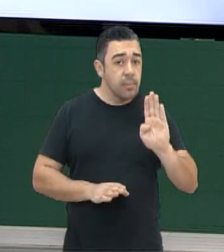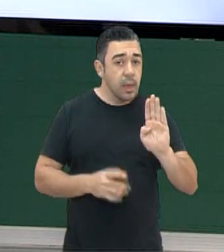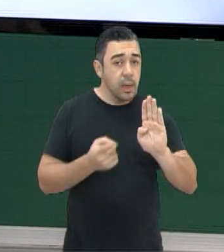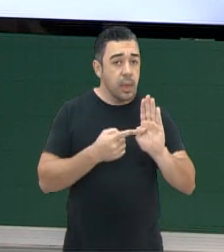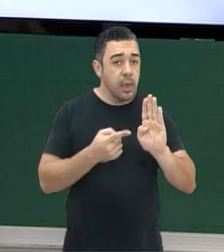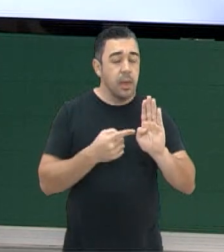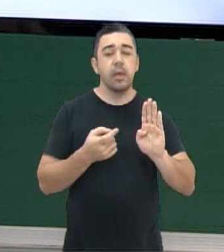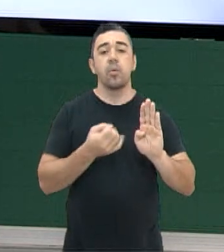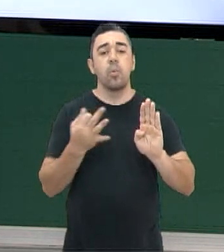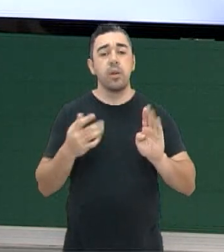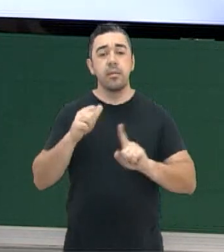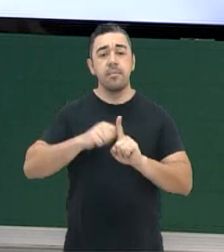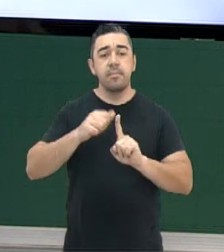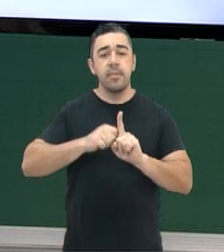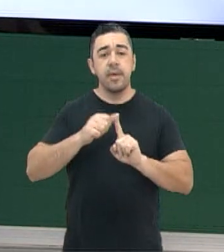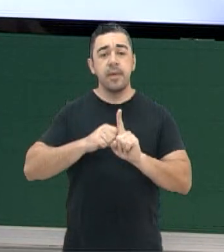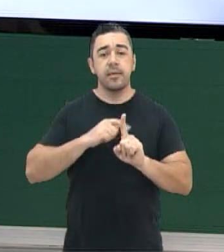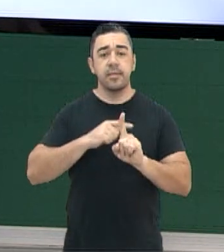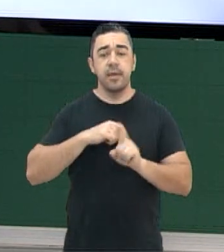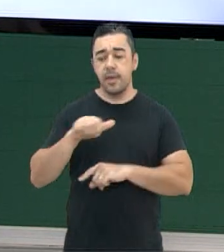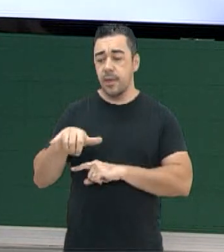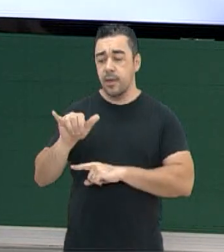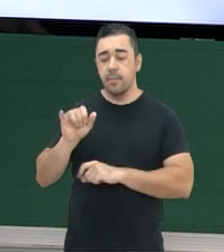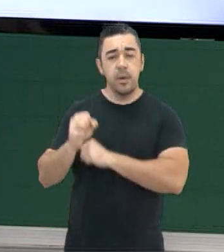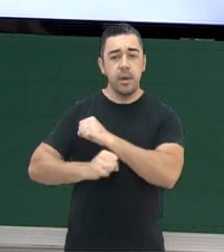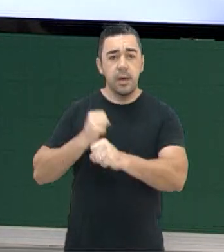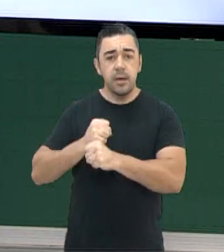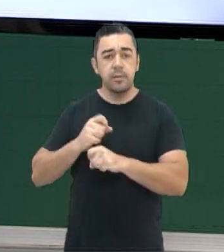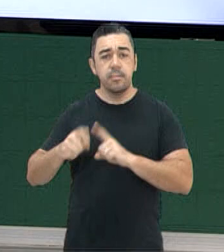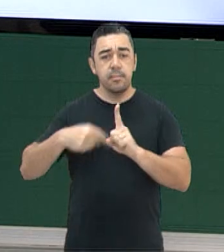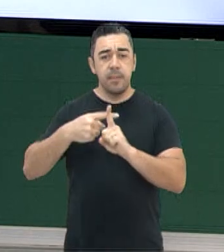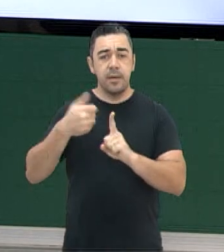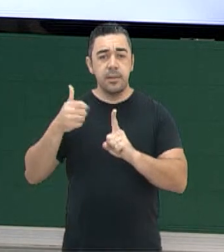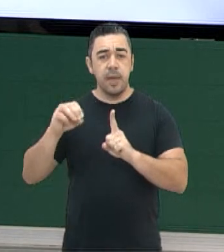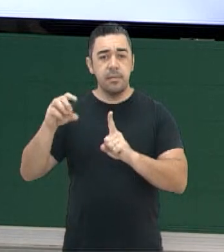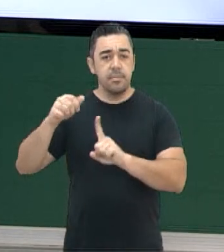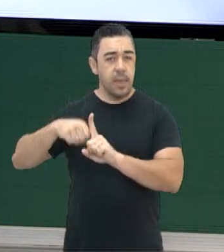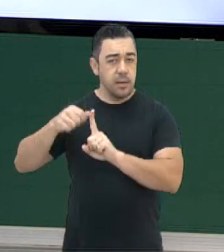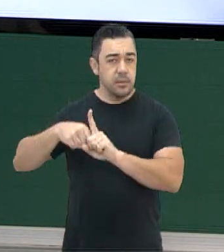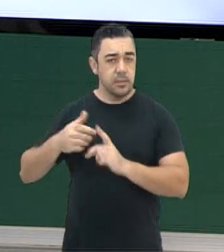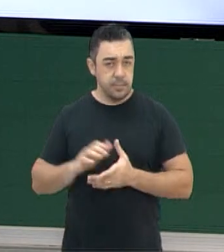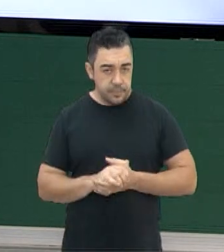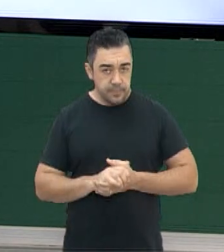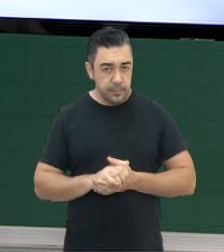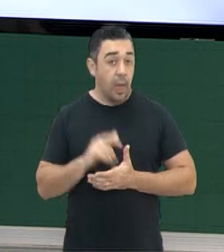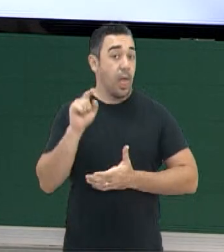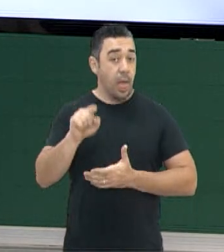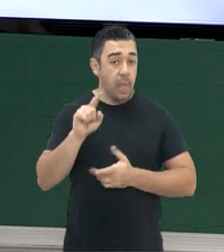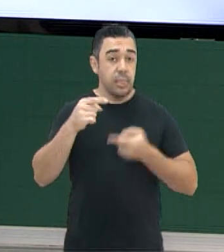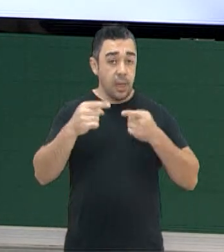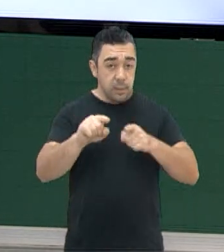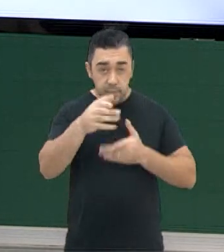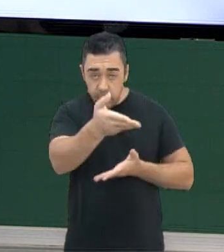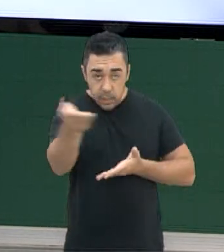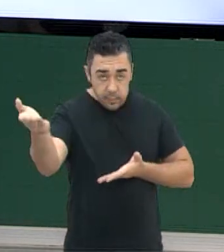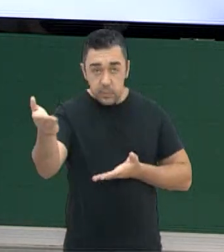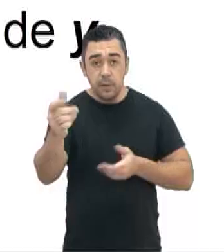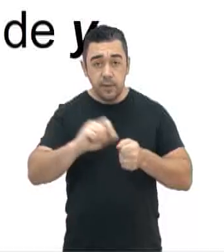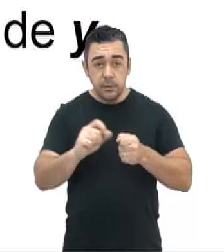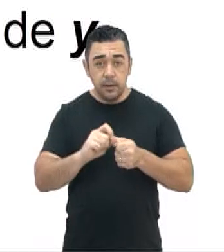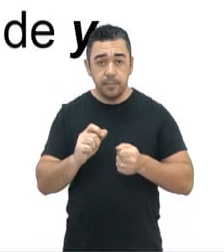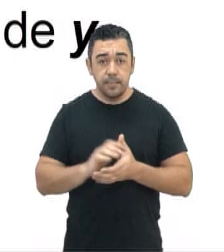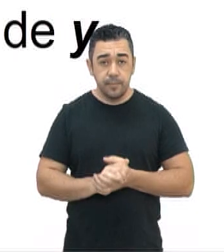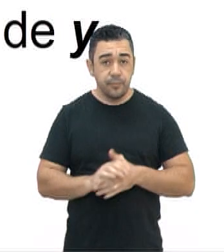meses há em um período de y anos mais 10 meses? Isso aqui vai ser um desafio para vocês